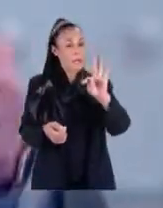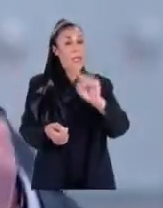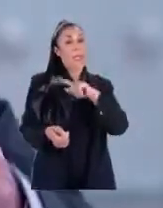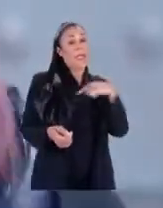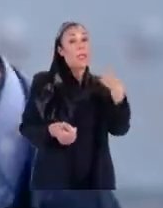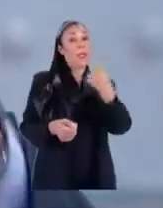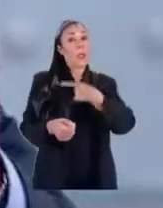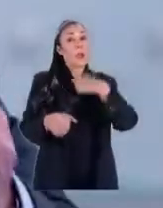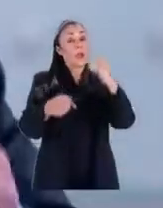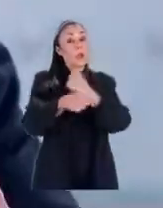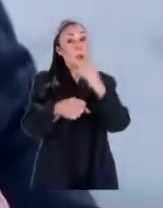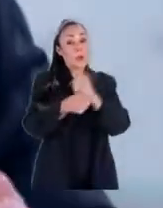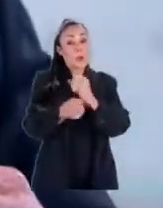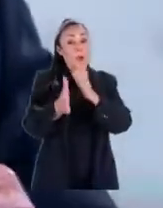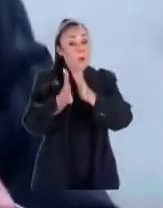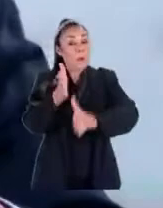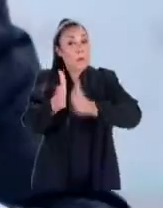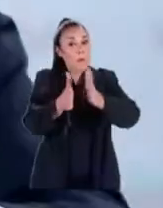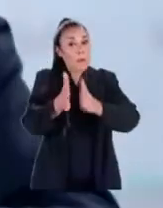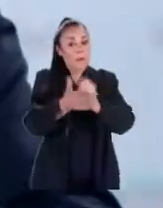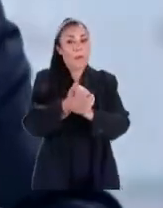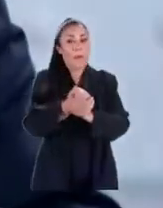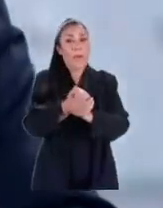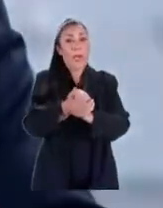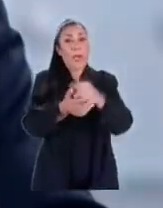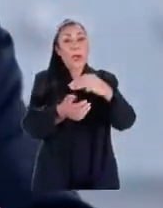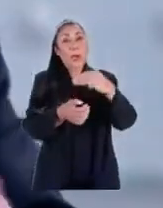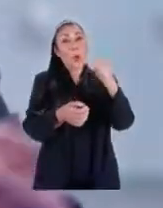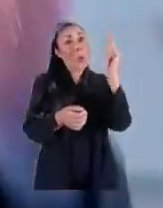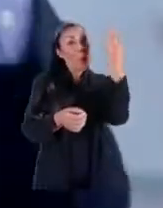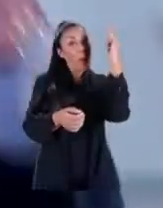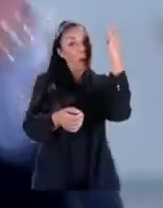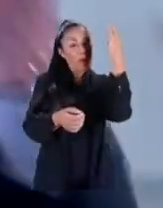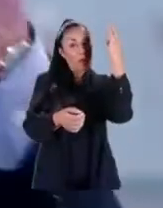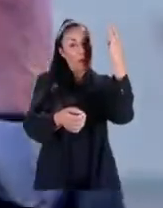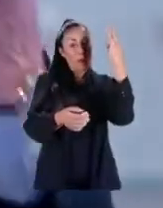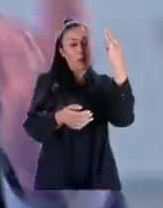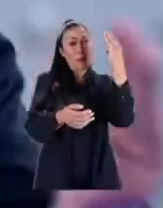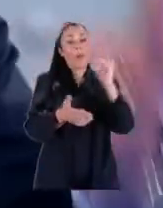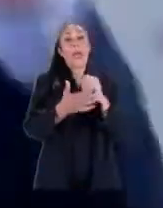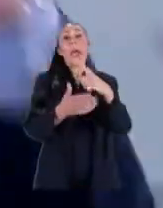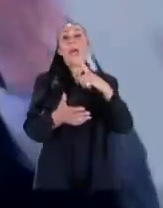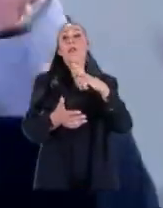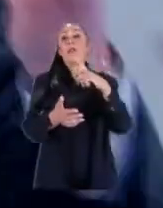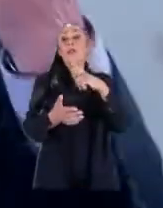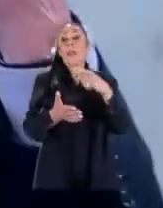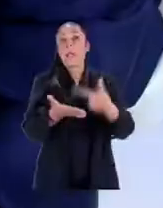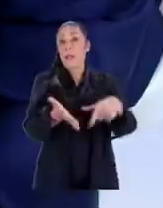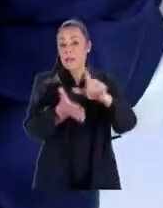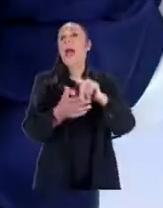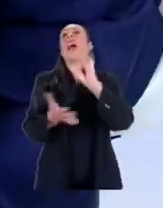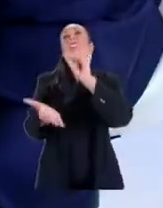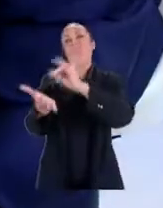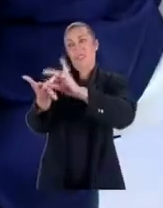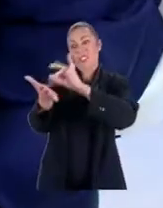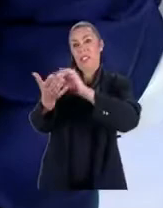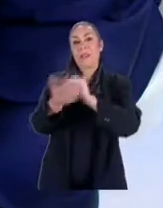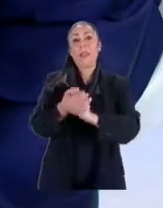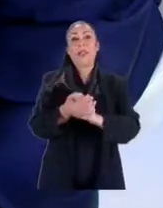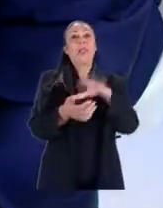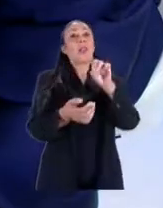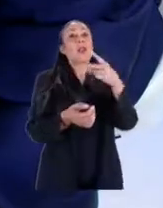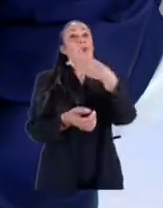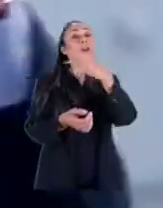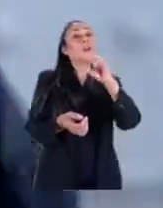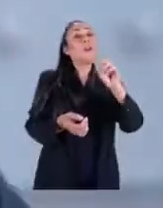nós fizemos a ferrovia que saiu do Maranhão, do Porto de Itaqui, que tinha sido feito, só